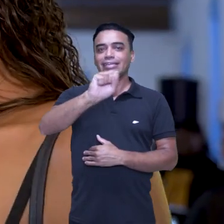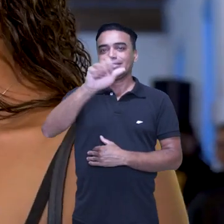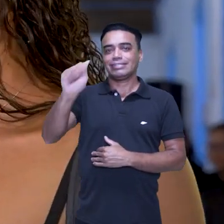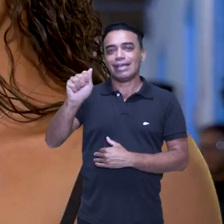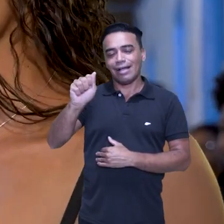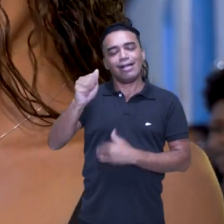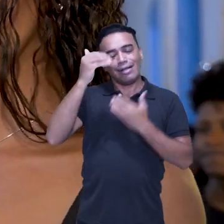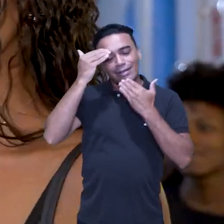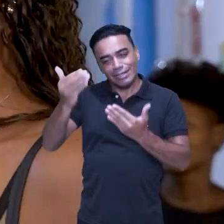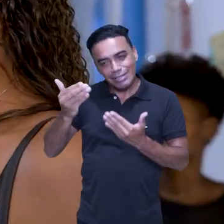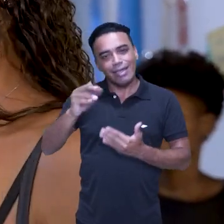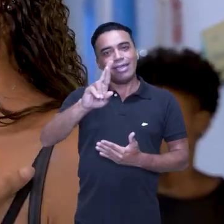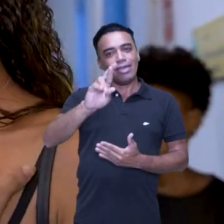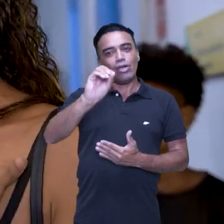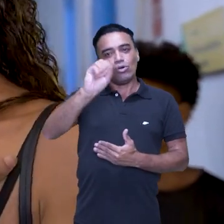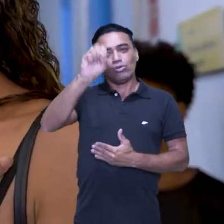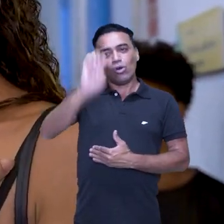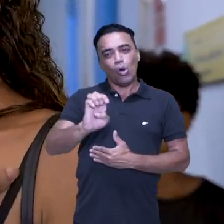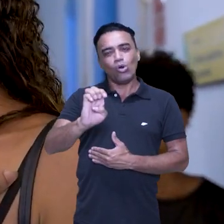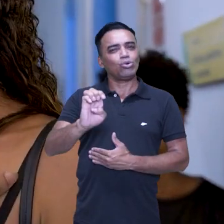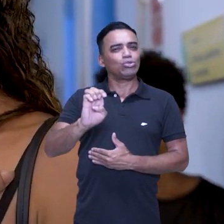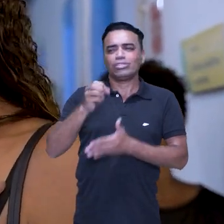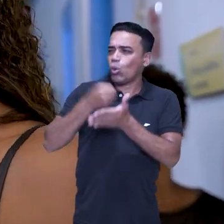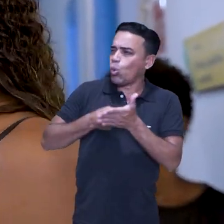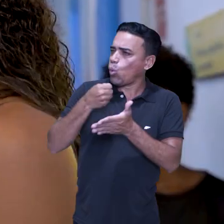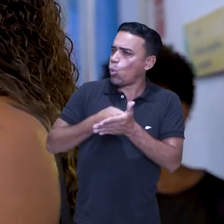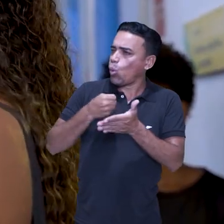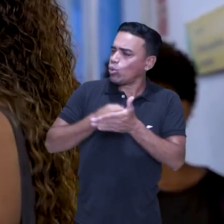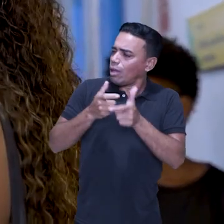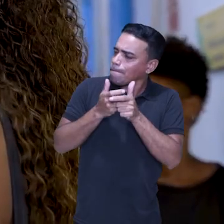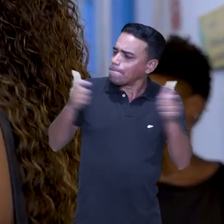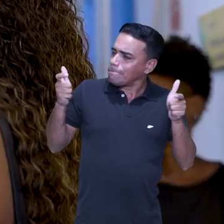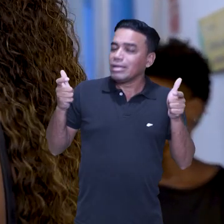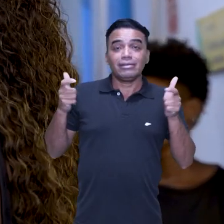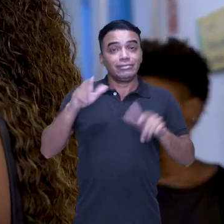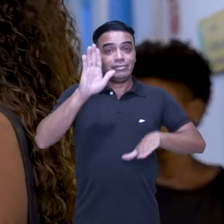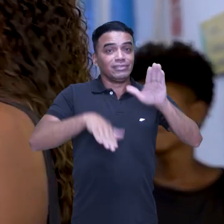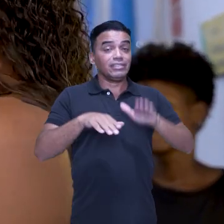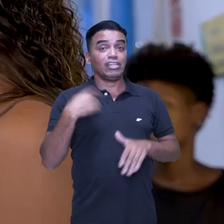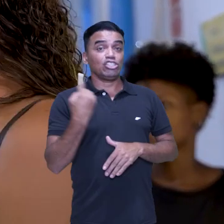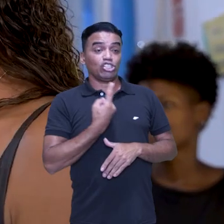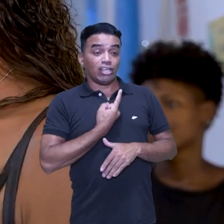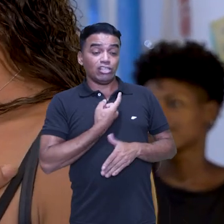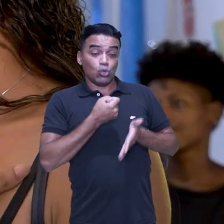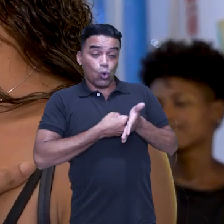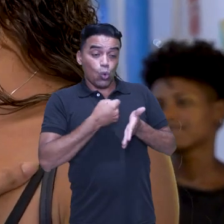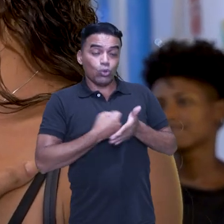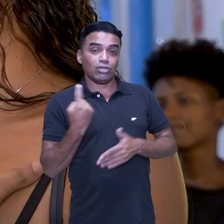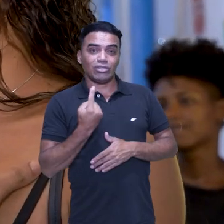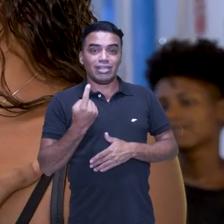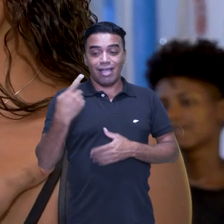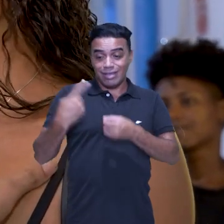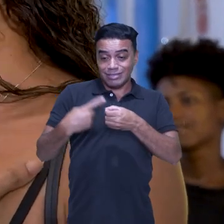pela oportunidade e por estar abraçando uma luta tão grande que normalmente a gente luta sozinho. Infelizmente, na cidade, a gente